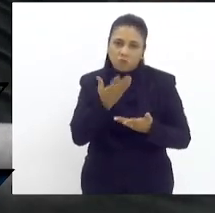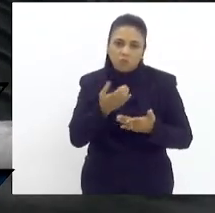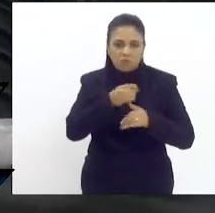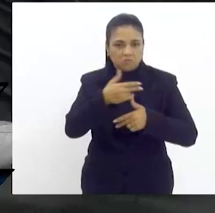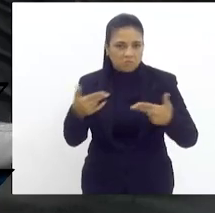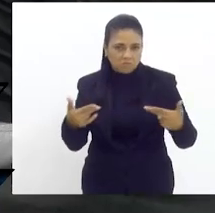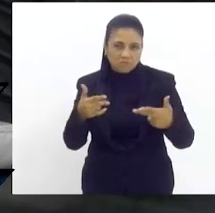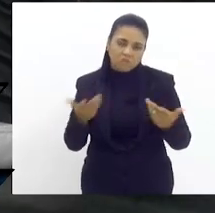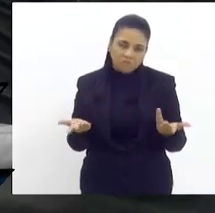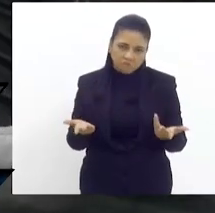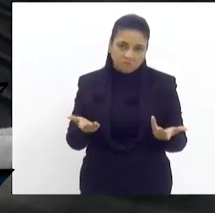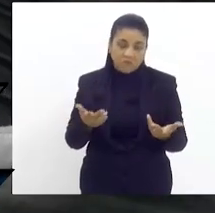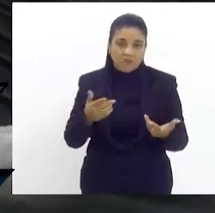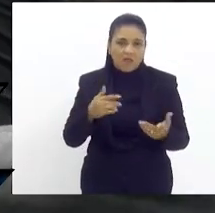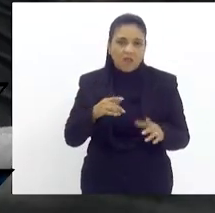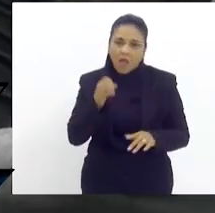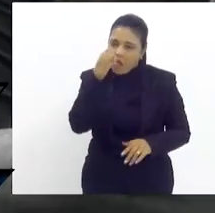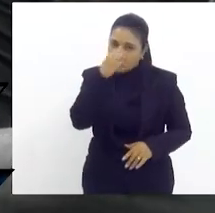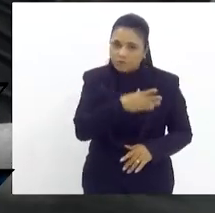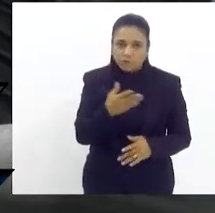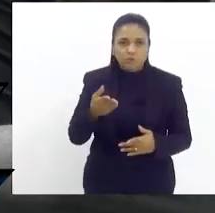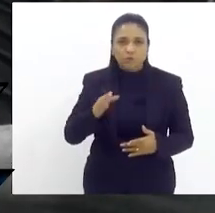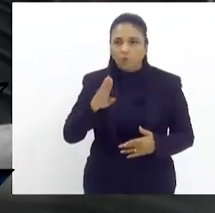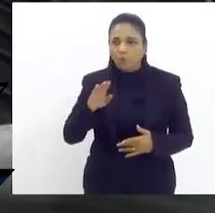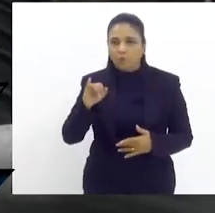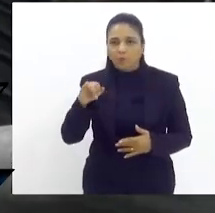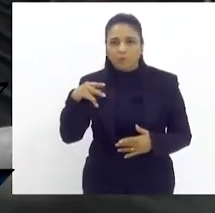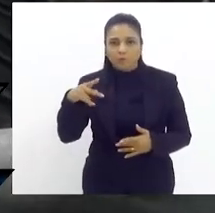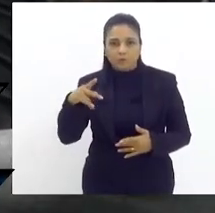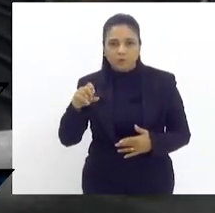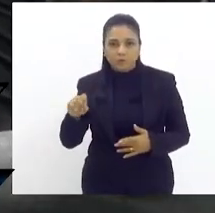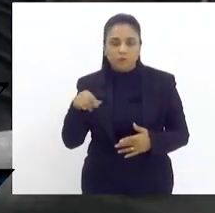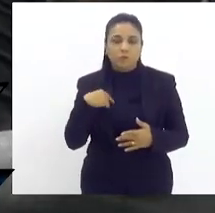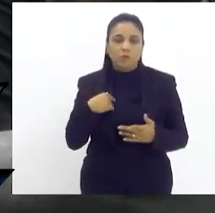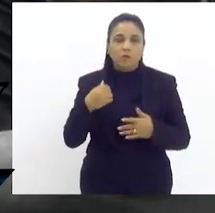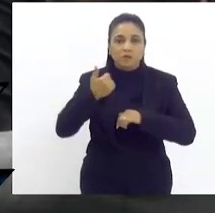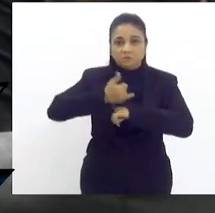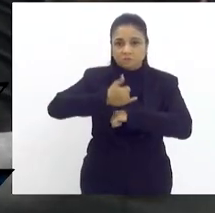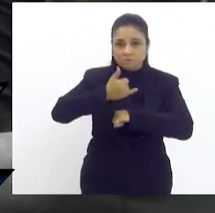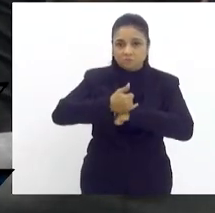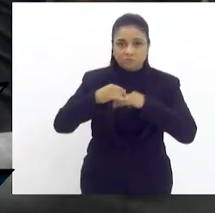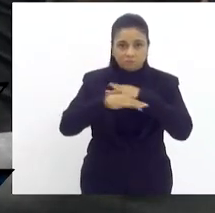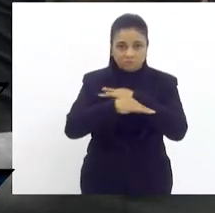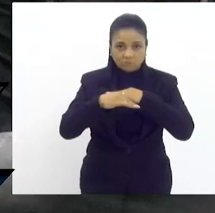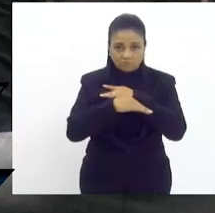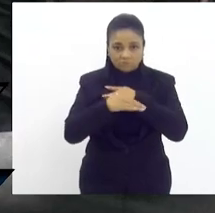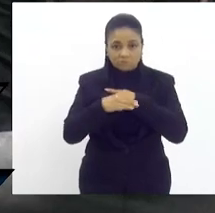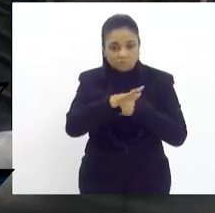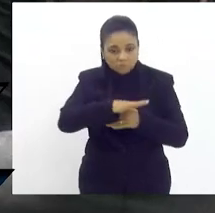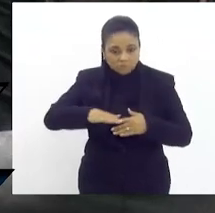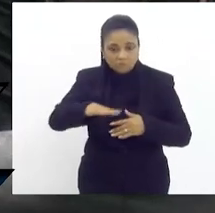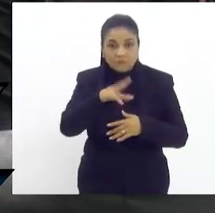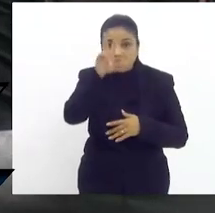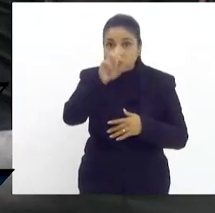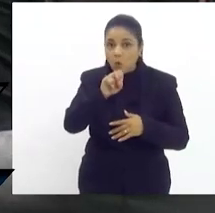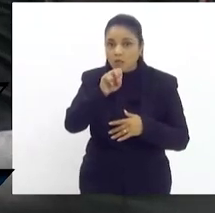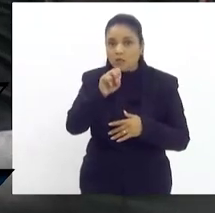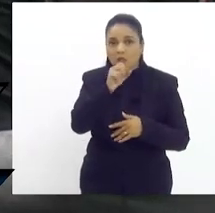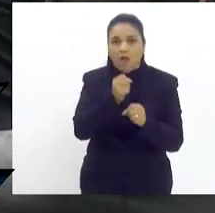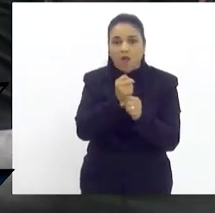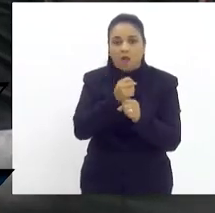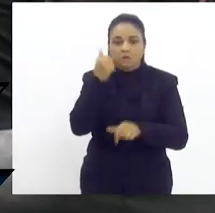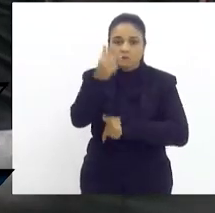colocar um bispo emérito de volta redondado por aí que trabalhou mais de 50 anos naquela região sobre